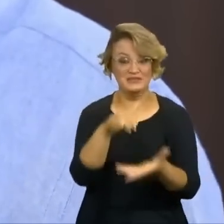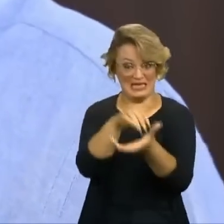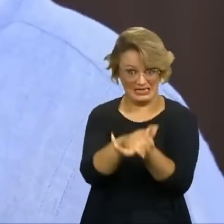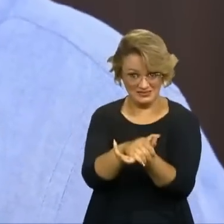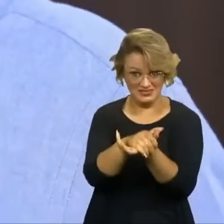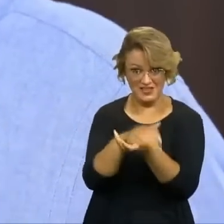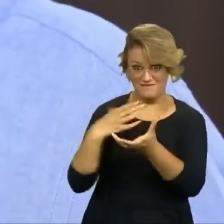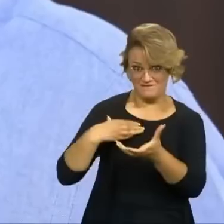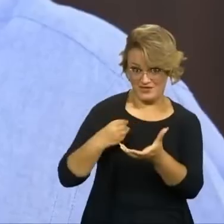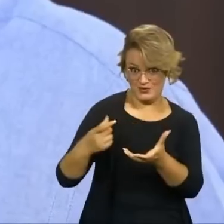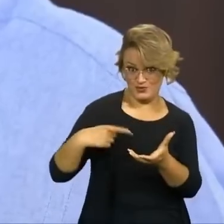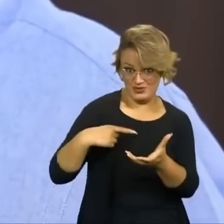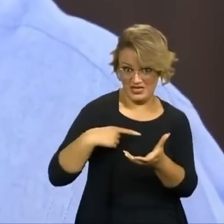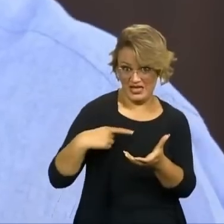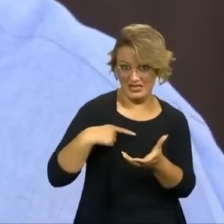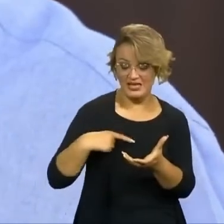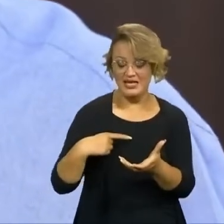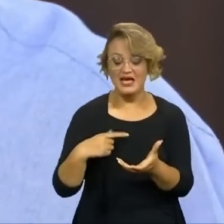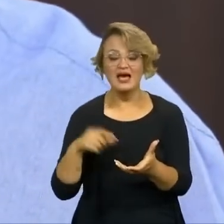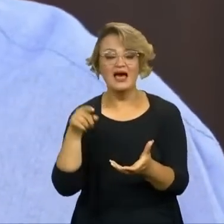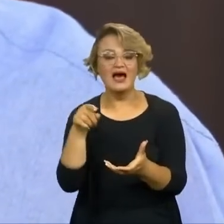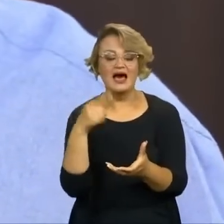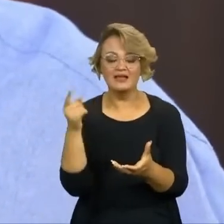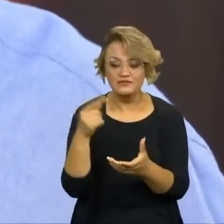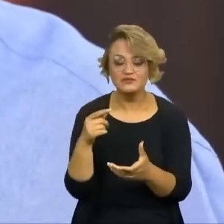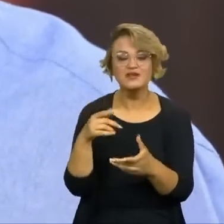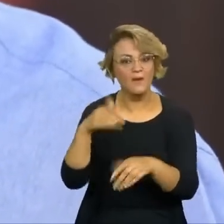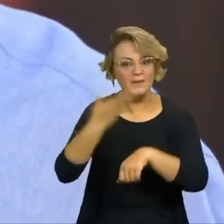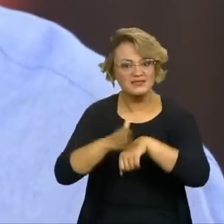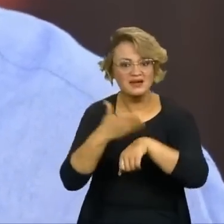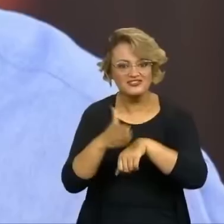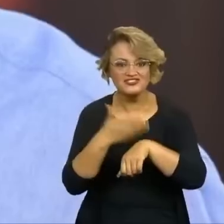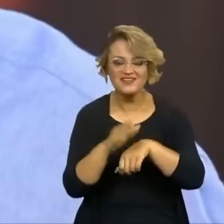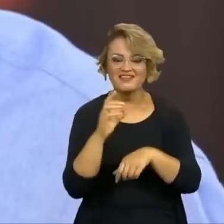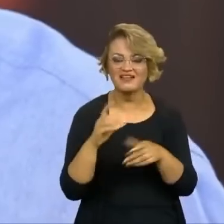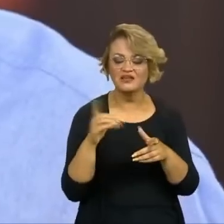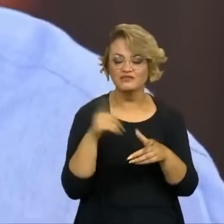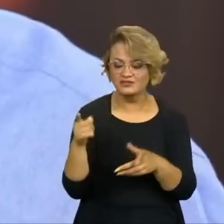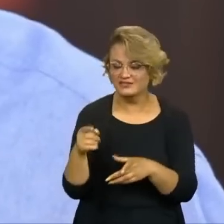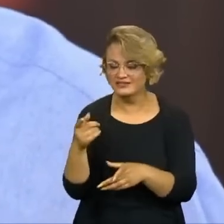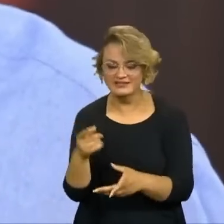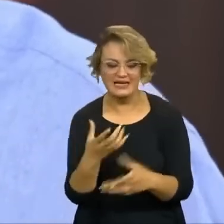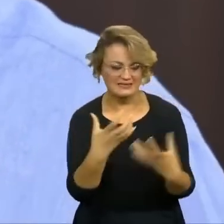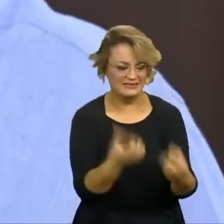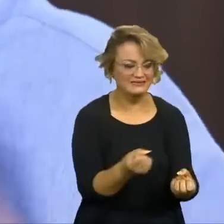filhos, você começa a exercitar a democracia. Você tem que fazer concessão para sua mulher